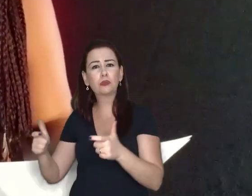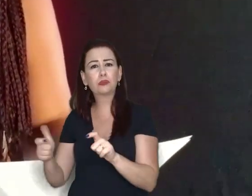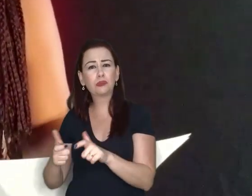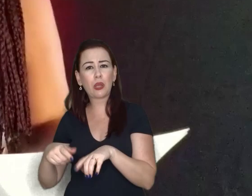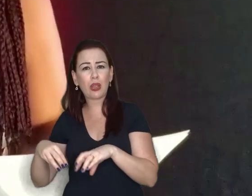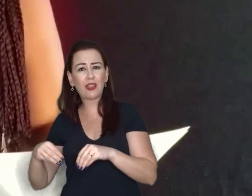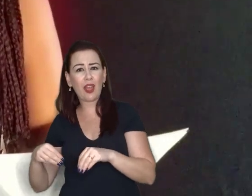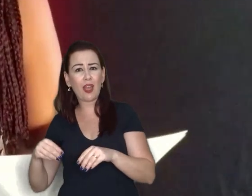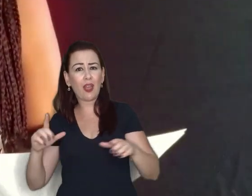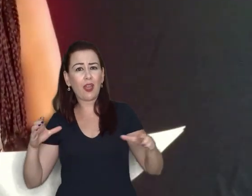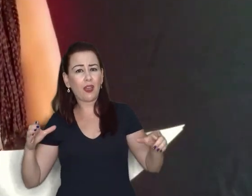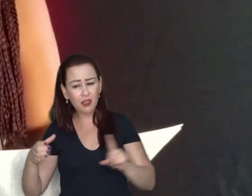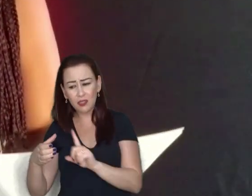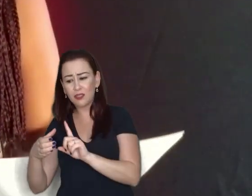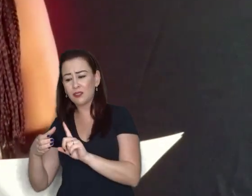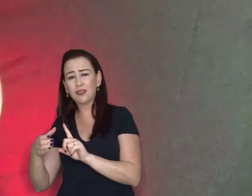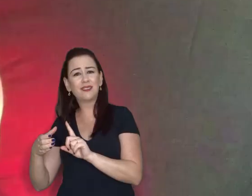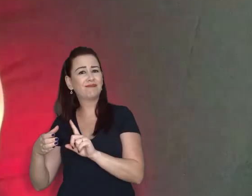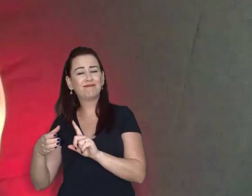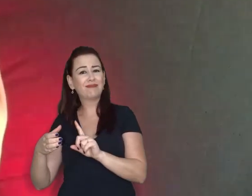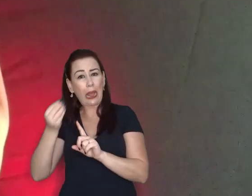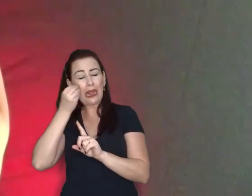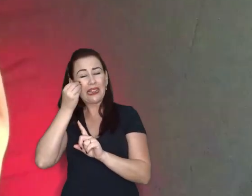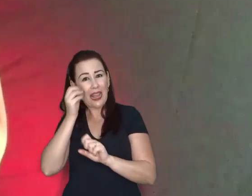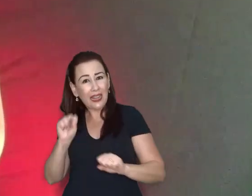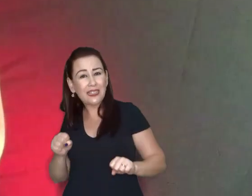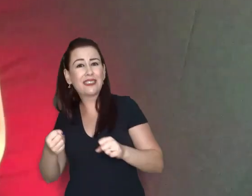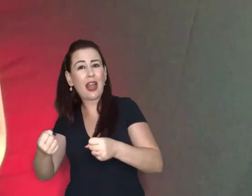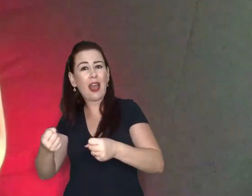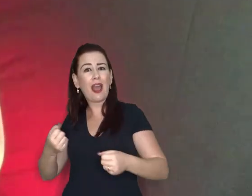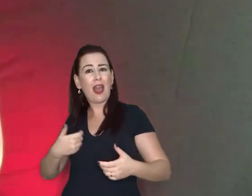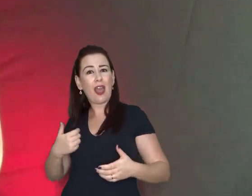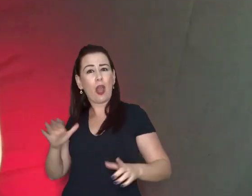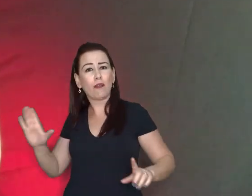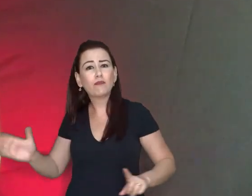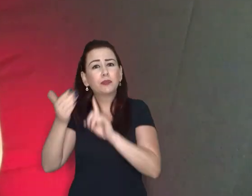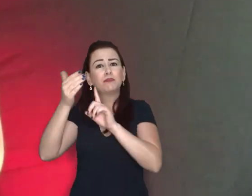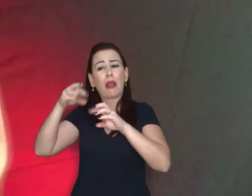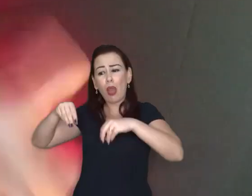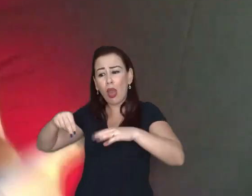seus ao tentarem defender seus territórios